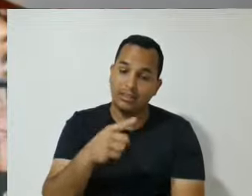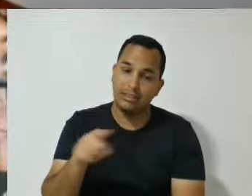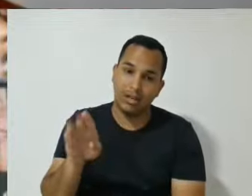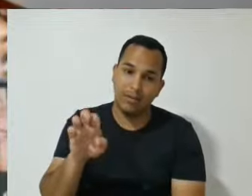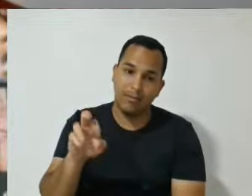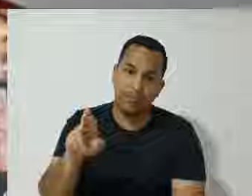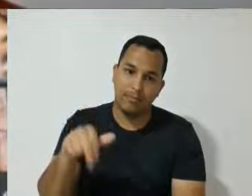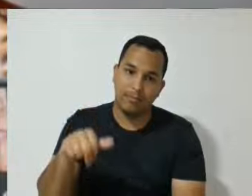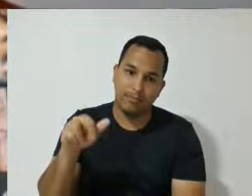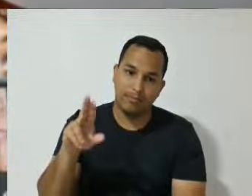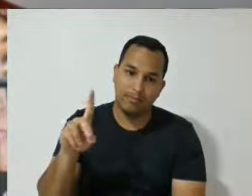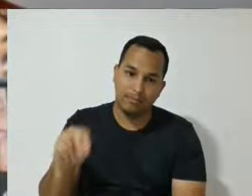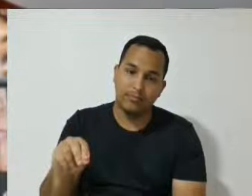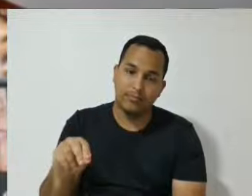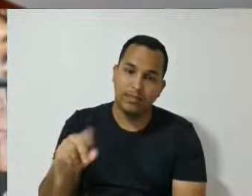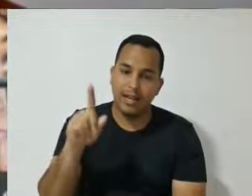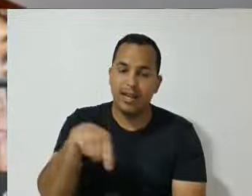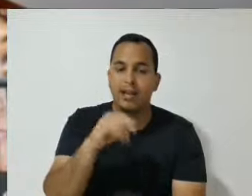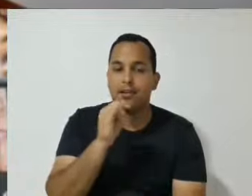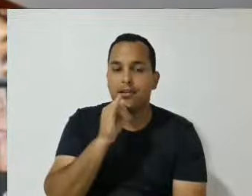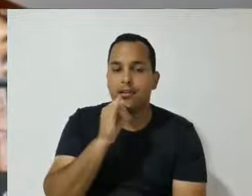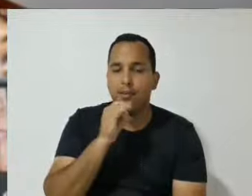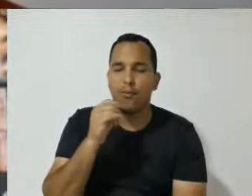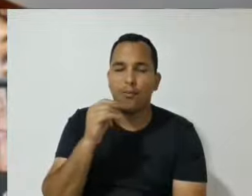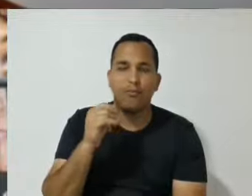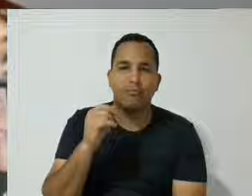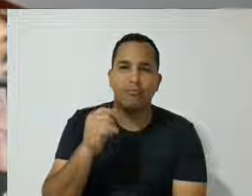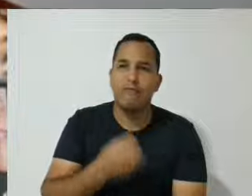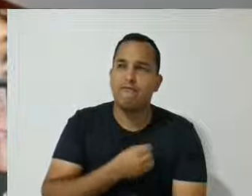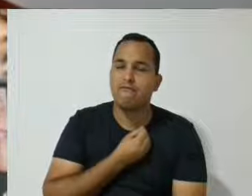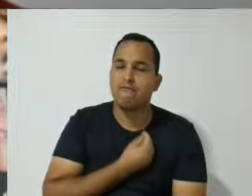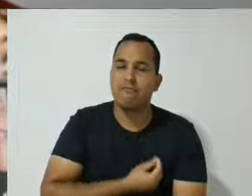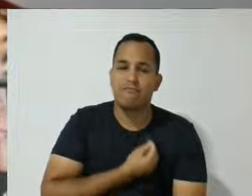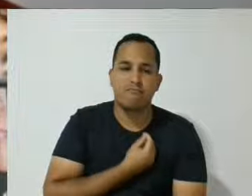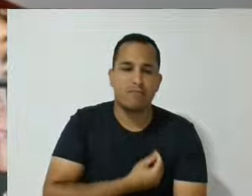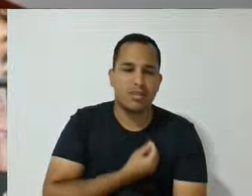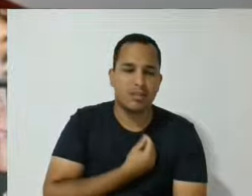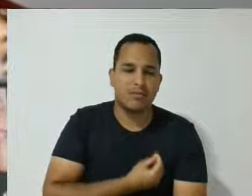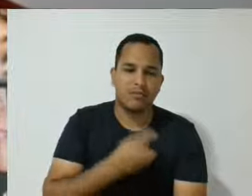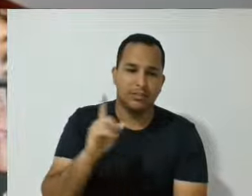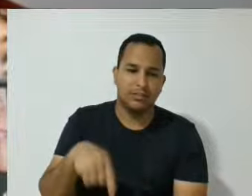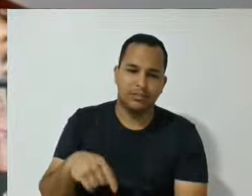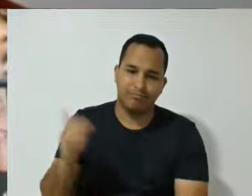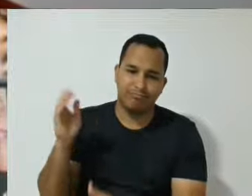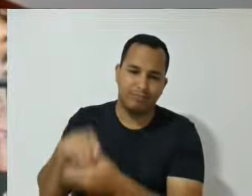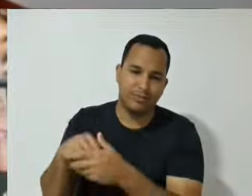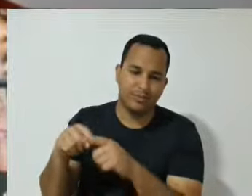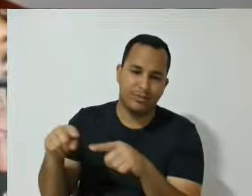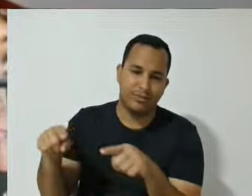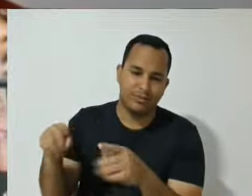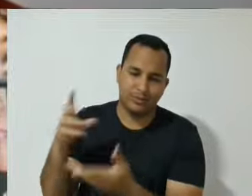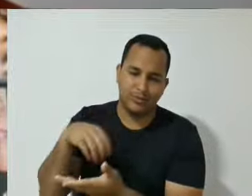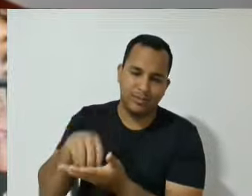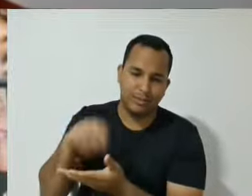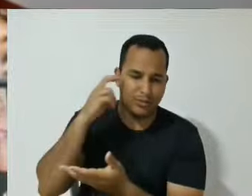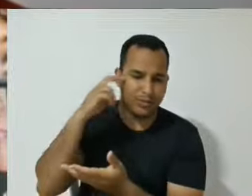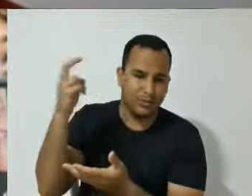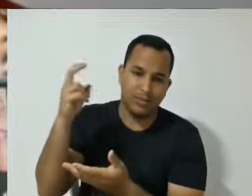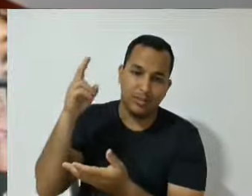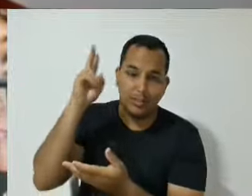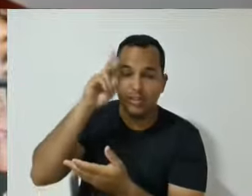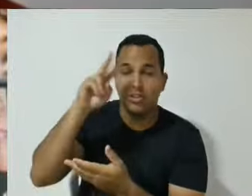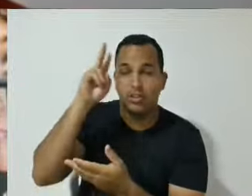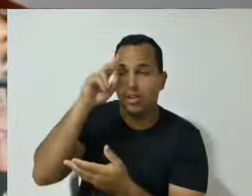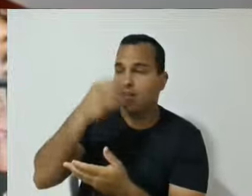mais vivo, né? Assim, sem sombra de dúvida que o Centro Cultural tem, de histórias de